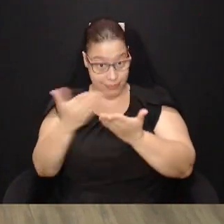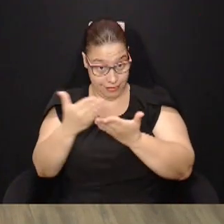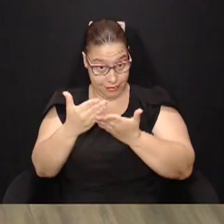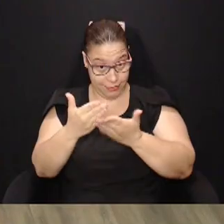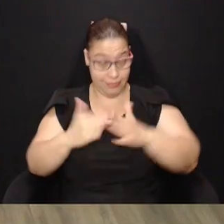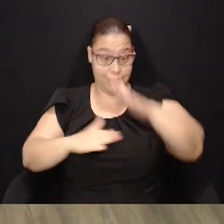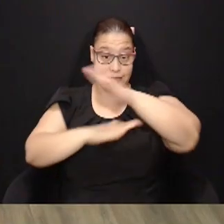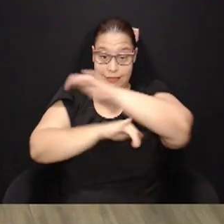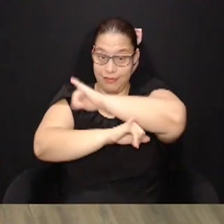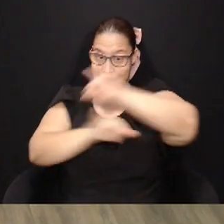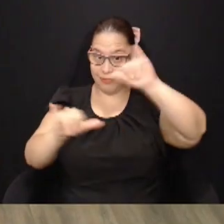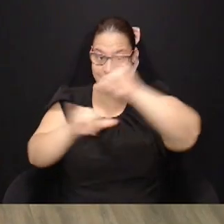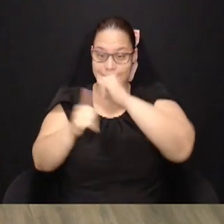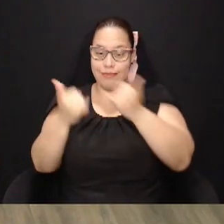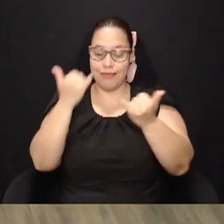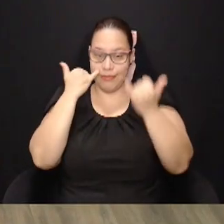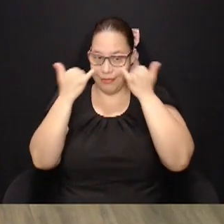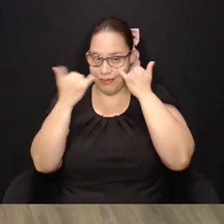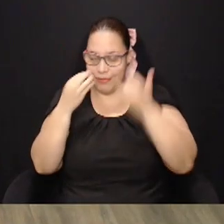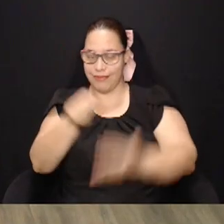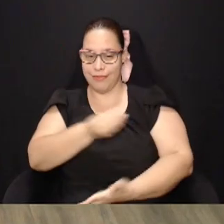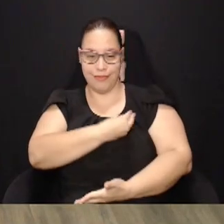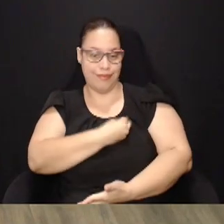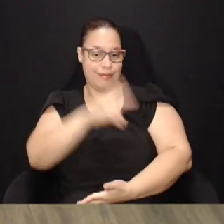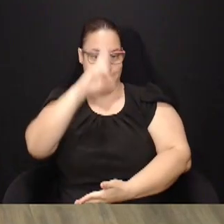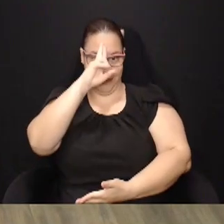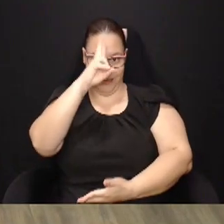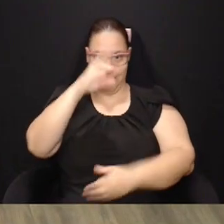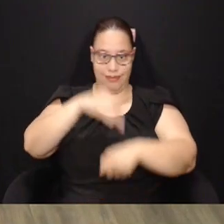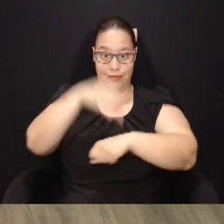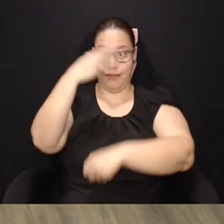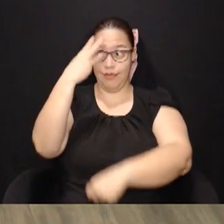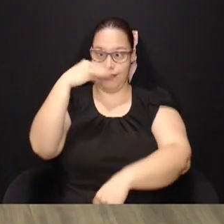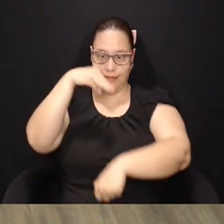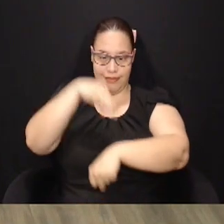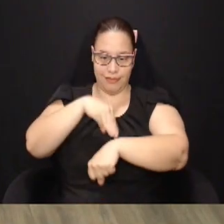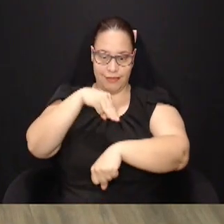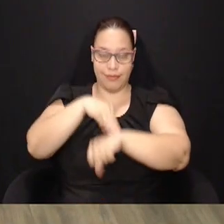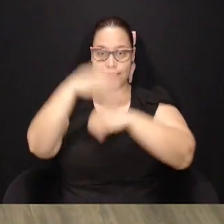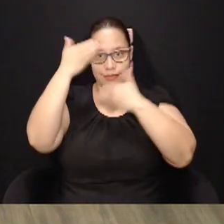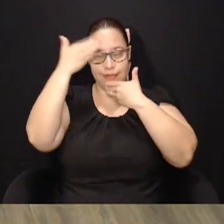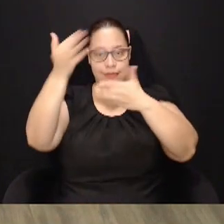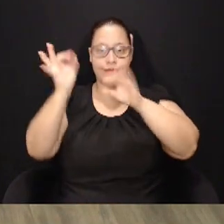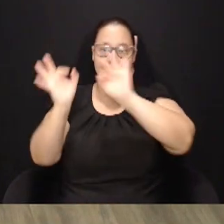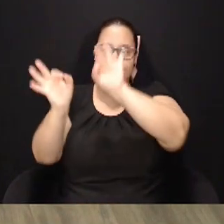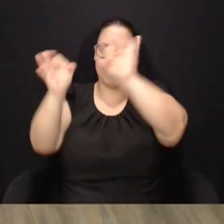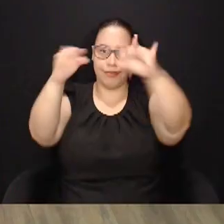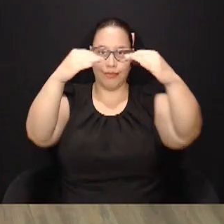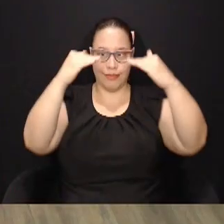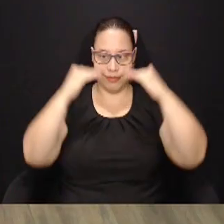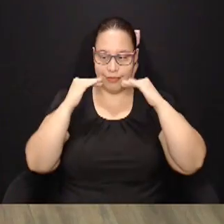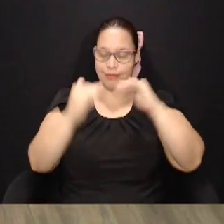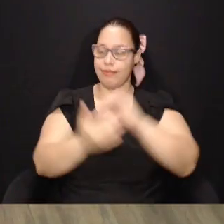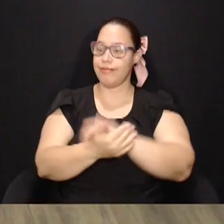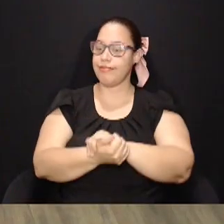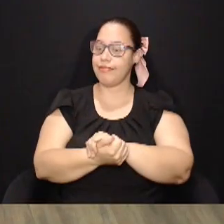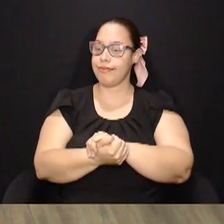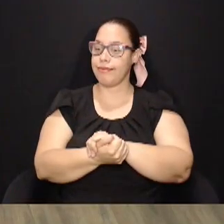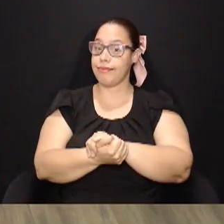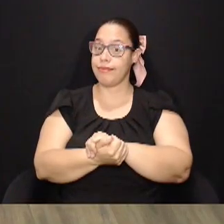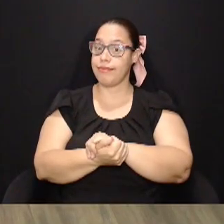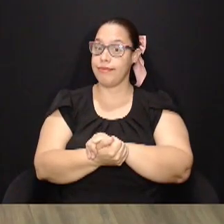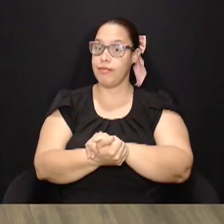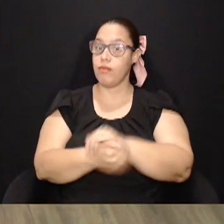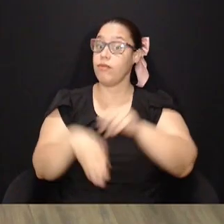Notícia ao vivo, meio-dia mais 3 minutos. Muito obrigado pela sua companhia, pela sua audiência e